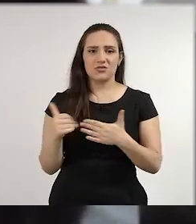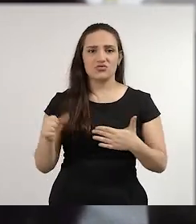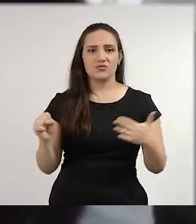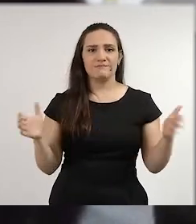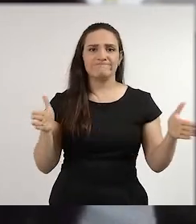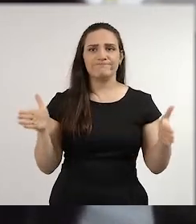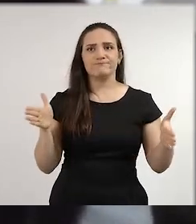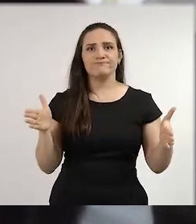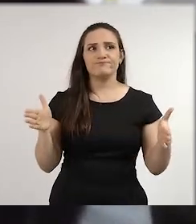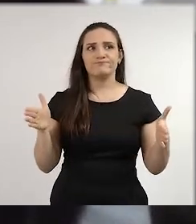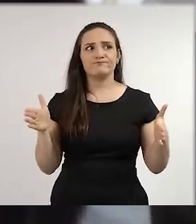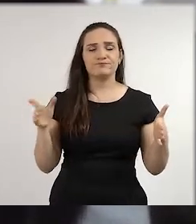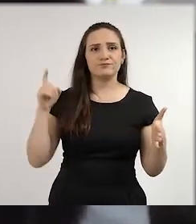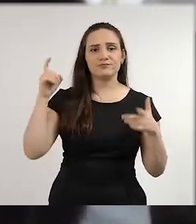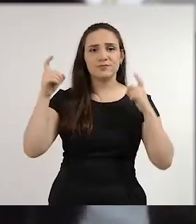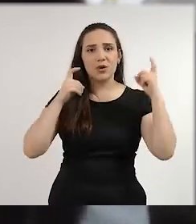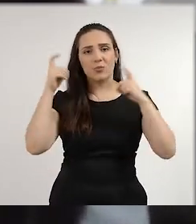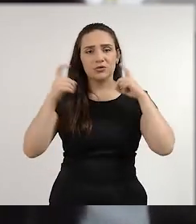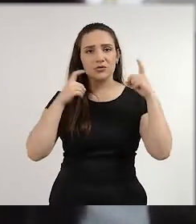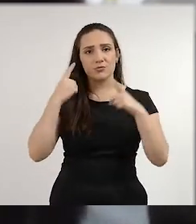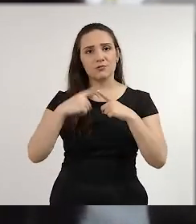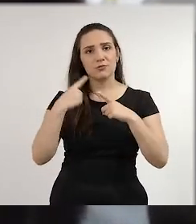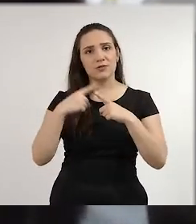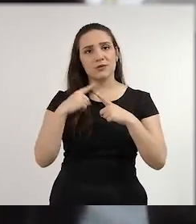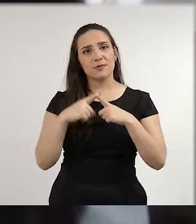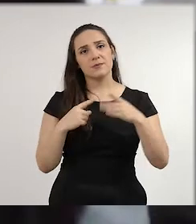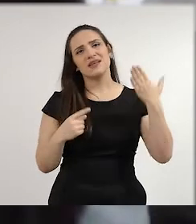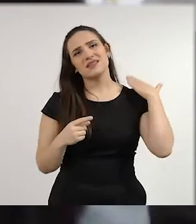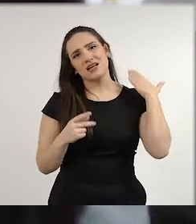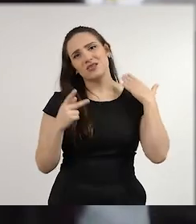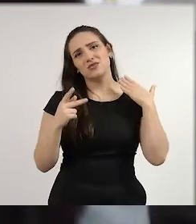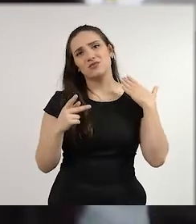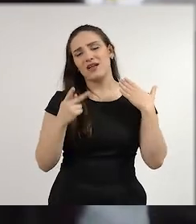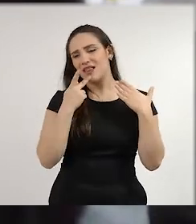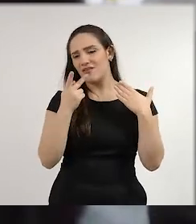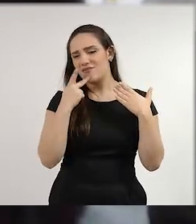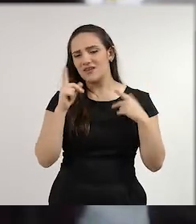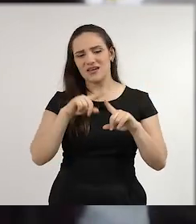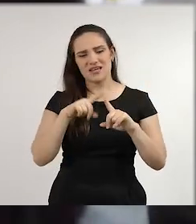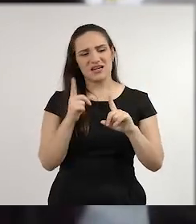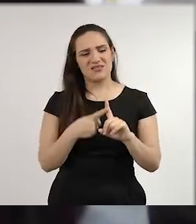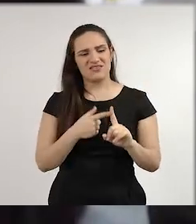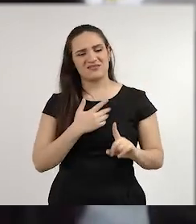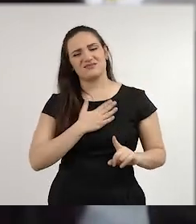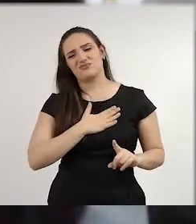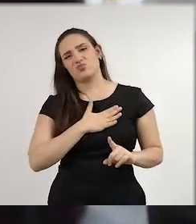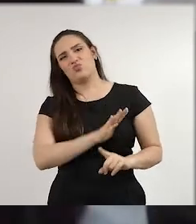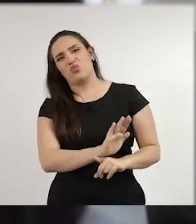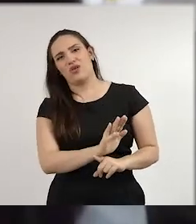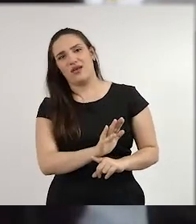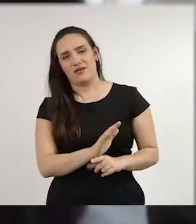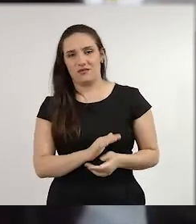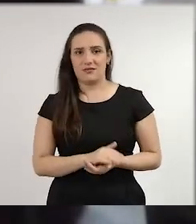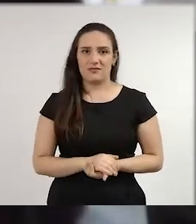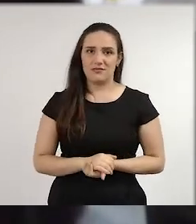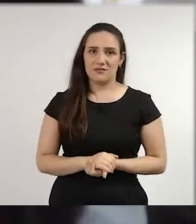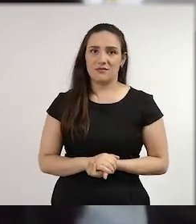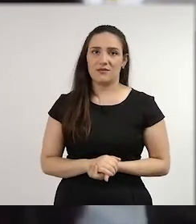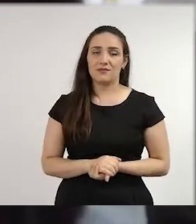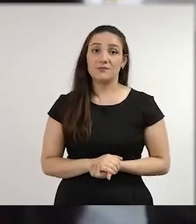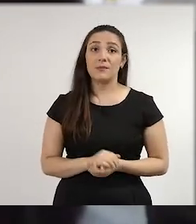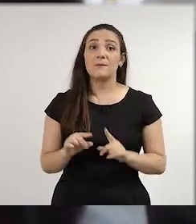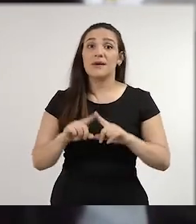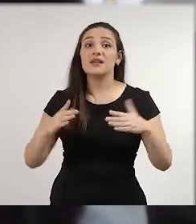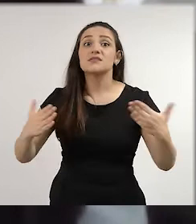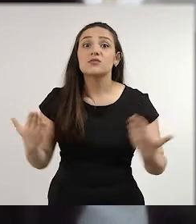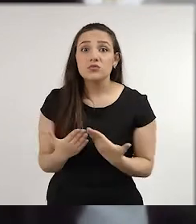tema que nos preocupa e antigamente usava muito o termo gravidez indesejada, mas hoje a gente vê